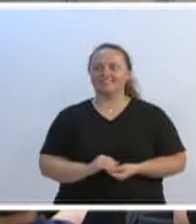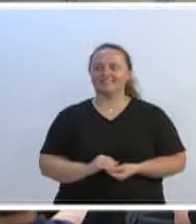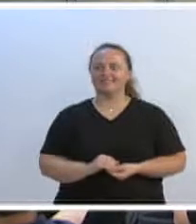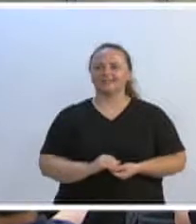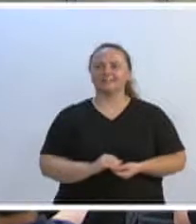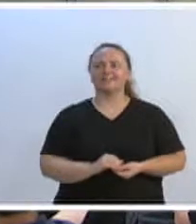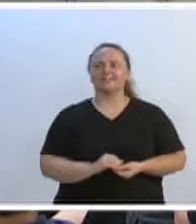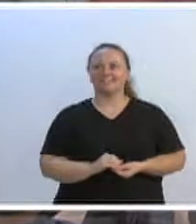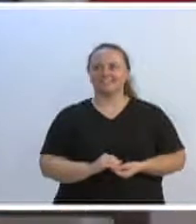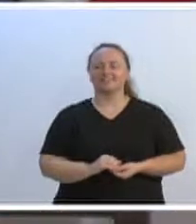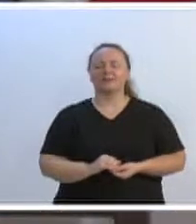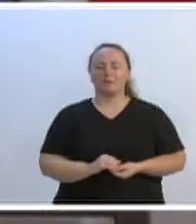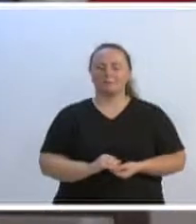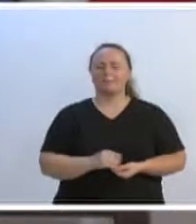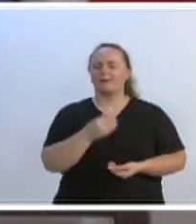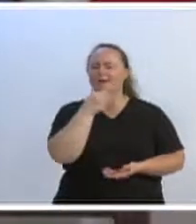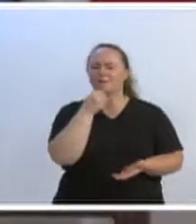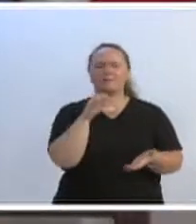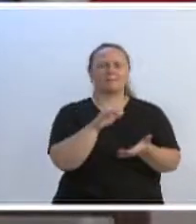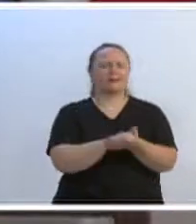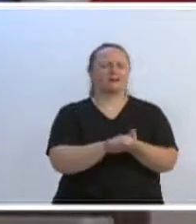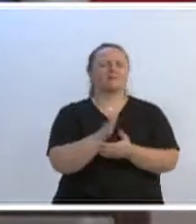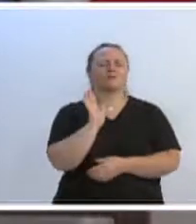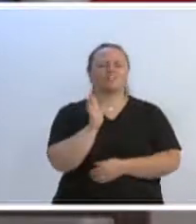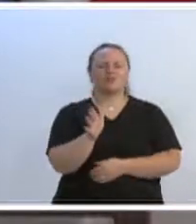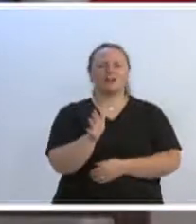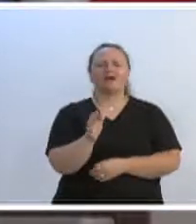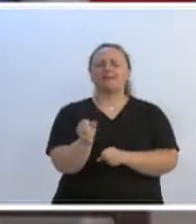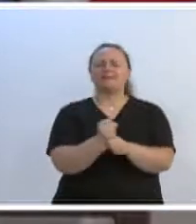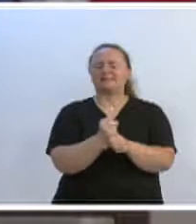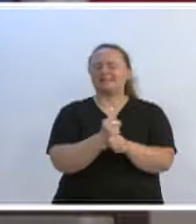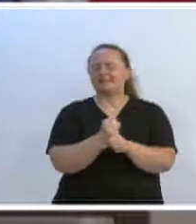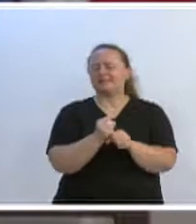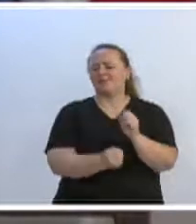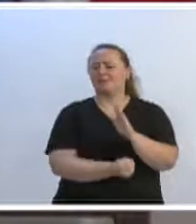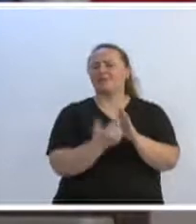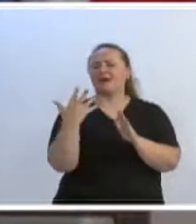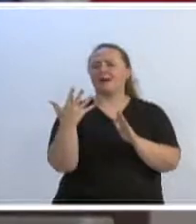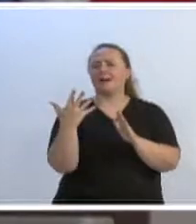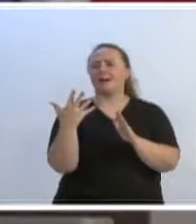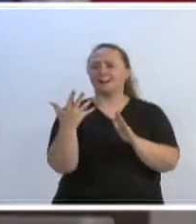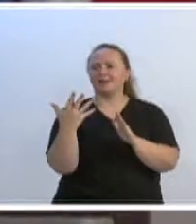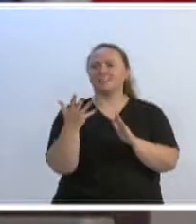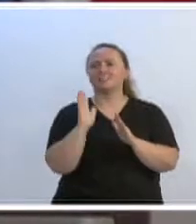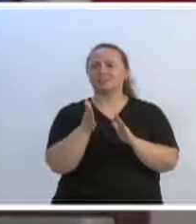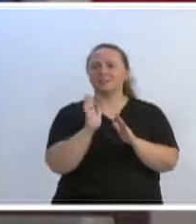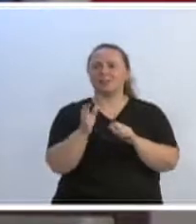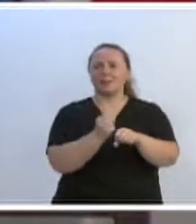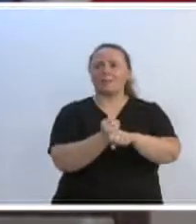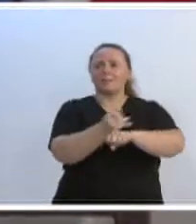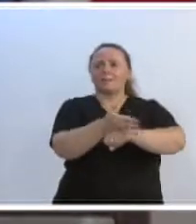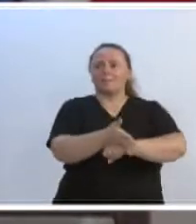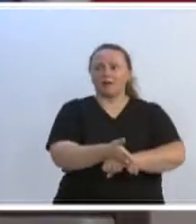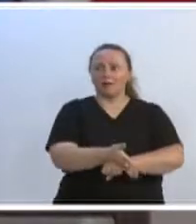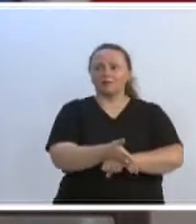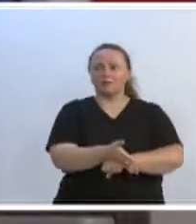mais presentes no nosso meio, nosso muito obrigada, o nosso carinho